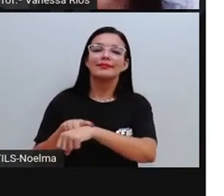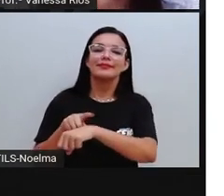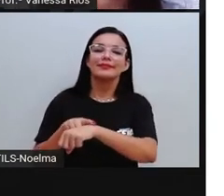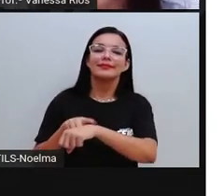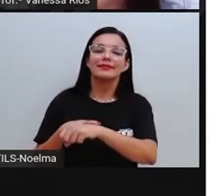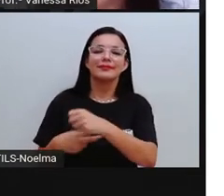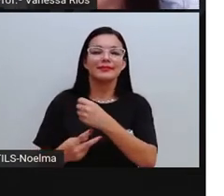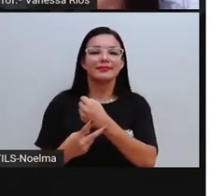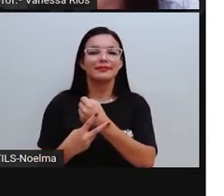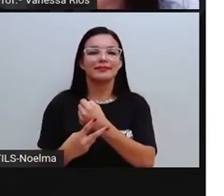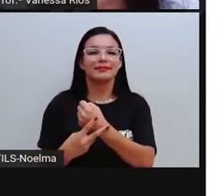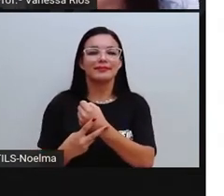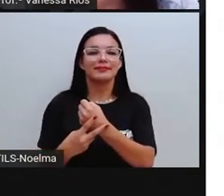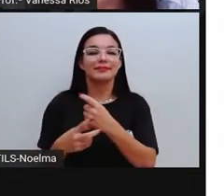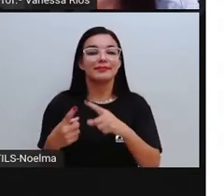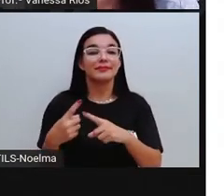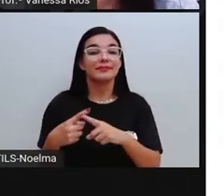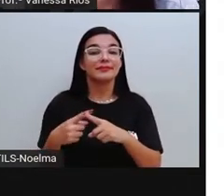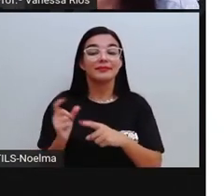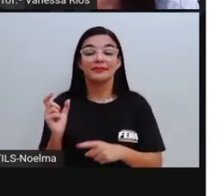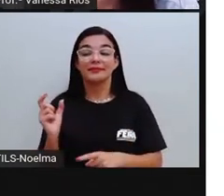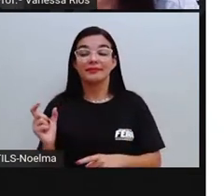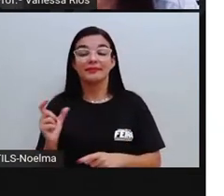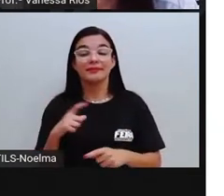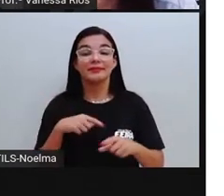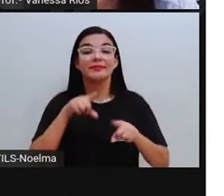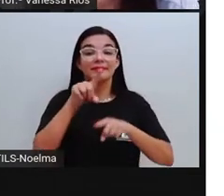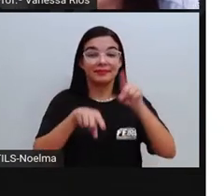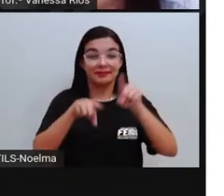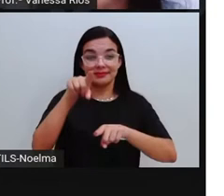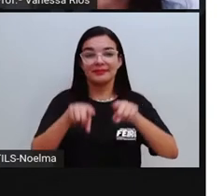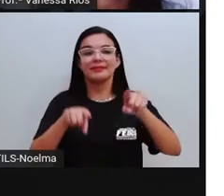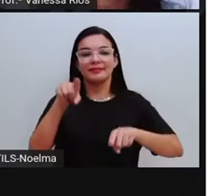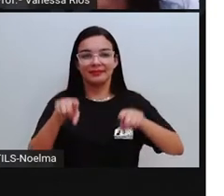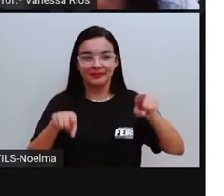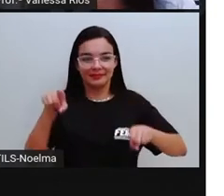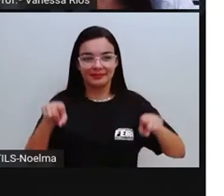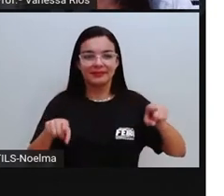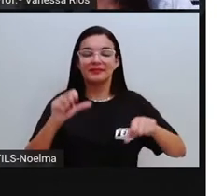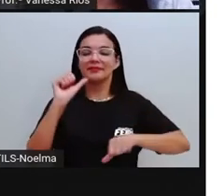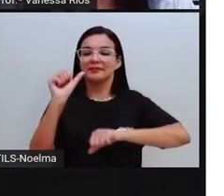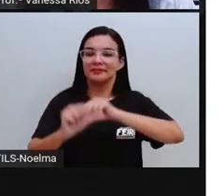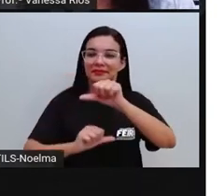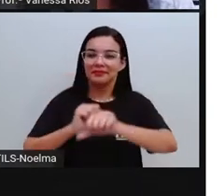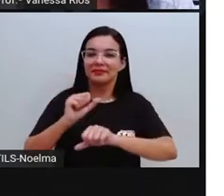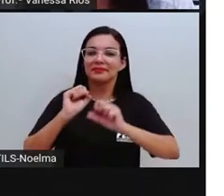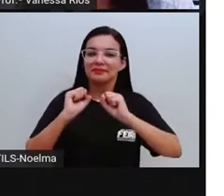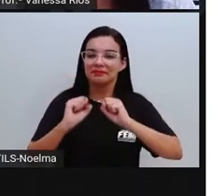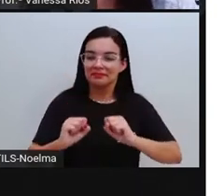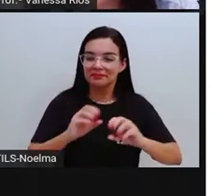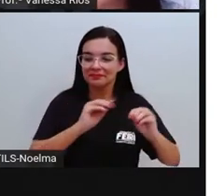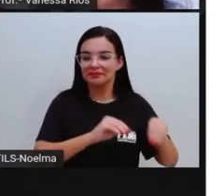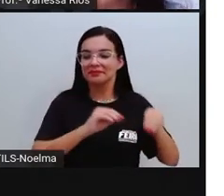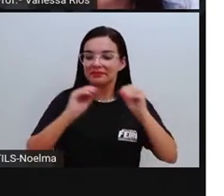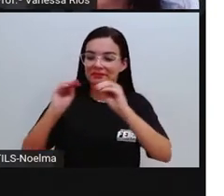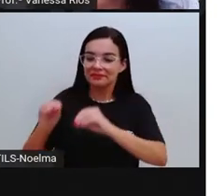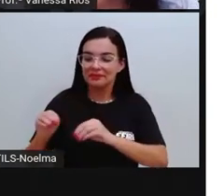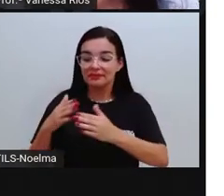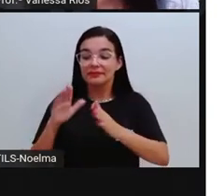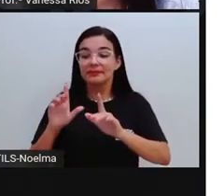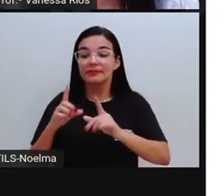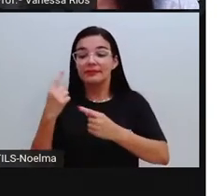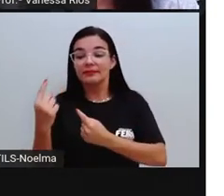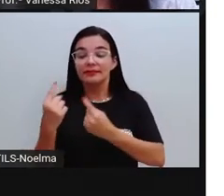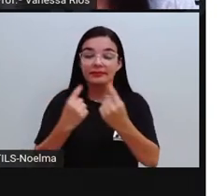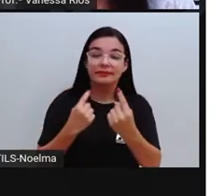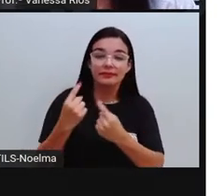elas são palavras aí, os verbos são palavras que são variáveis, que mudam, né, se modificam dependendo aí